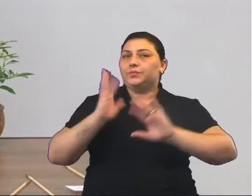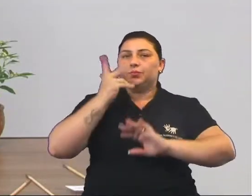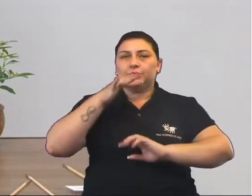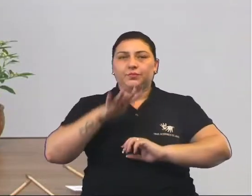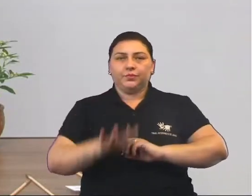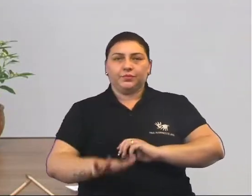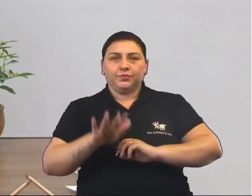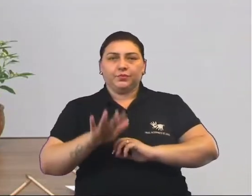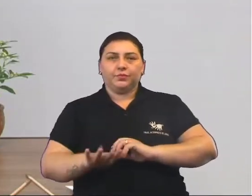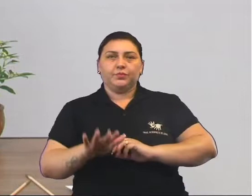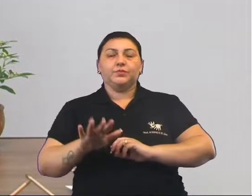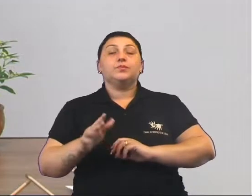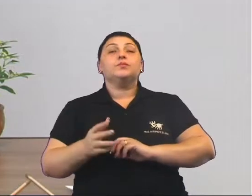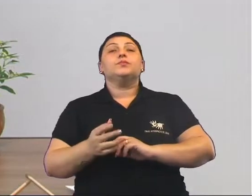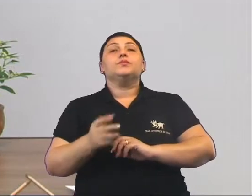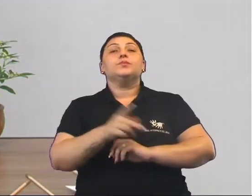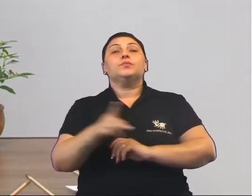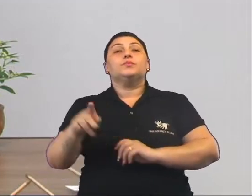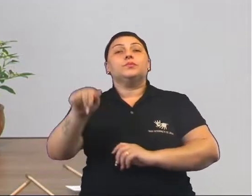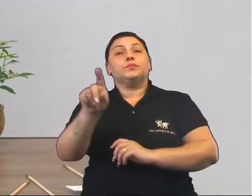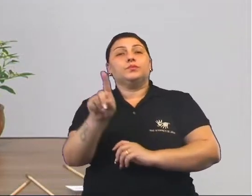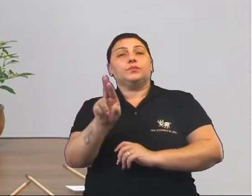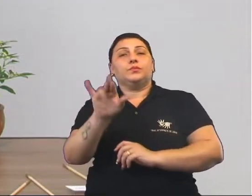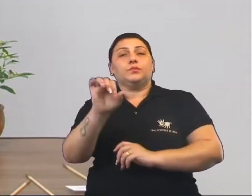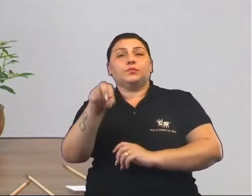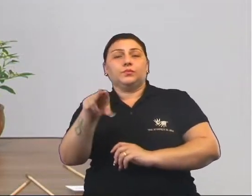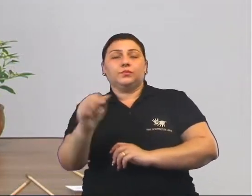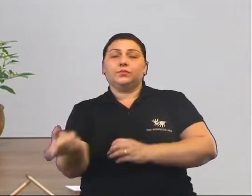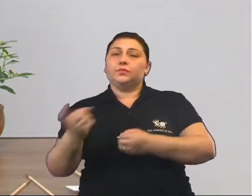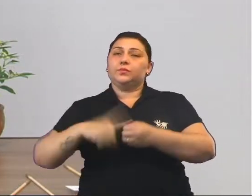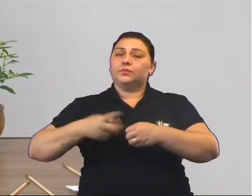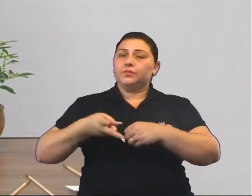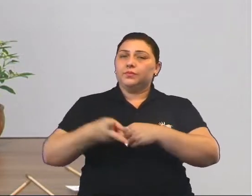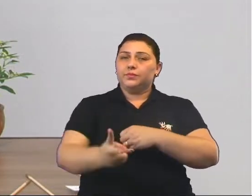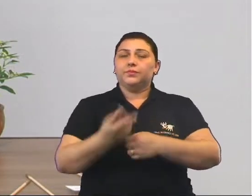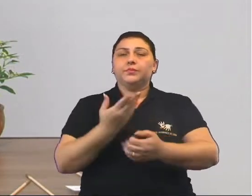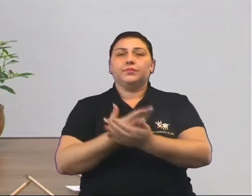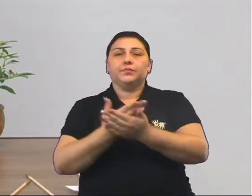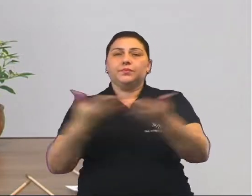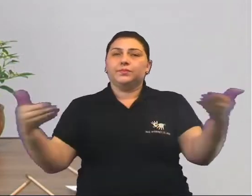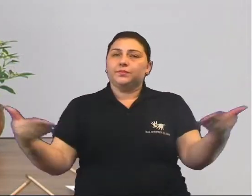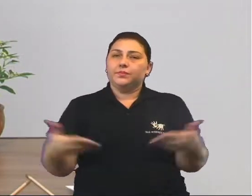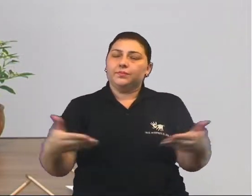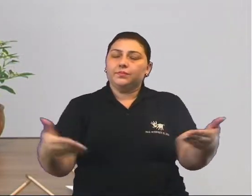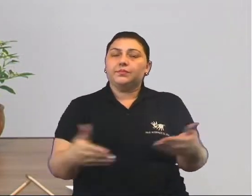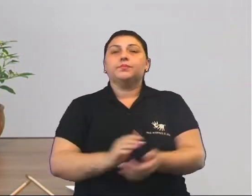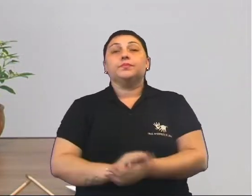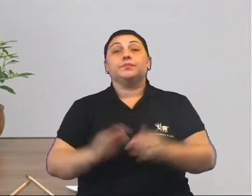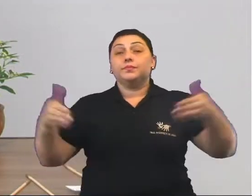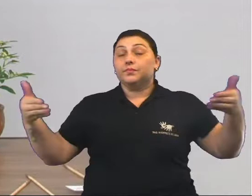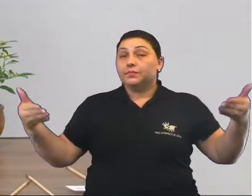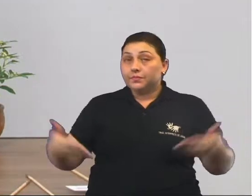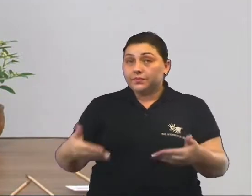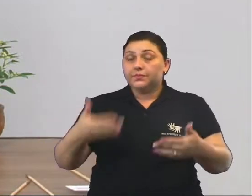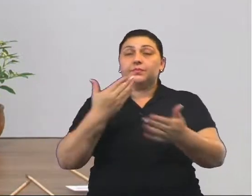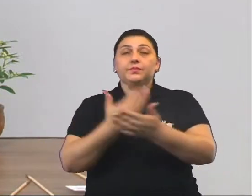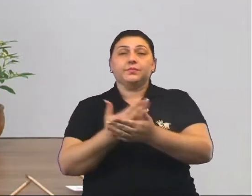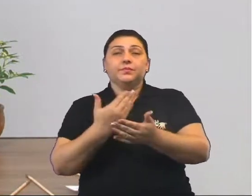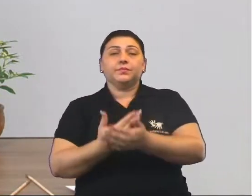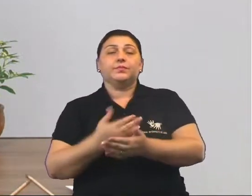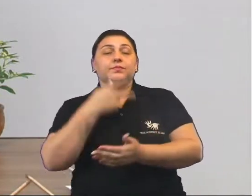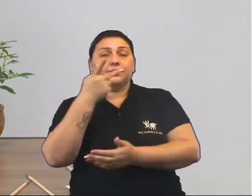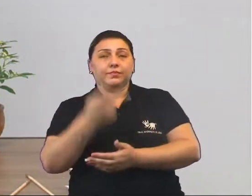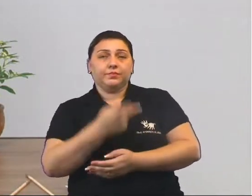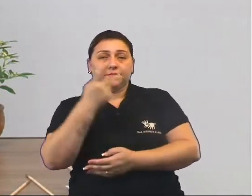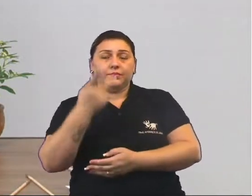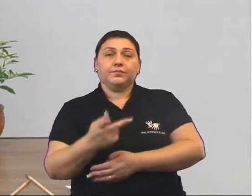Olá, crianças! Sou a professora Adriana. Estou de volta para dar continuidade à nossa aula. Agora, nesta aula, nós vamos